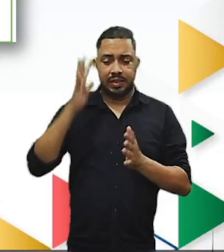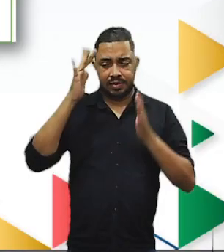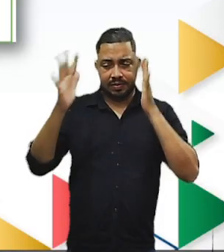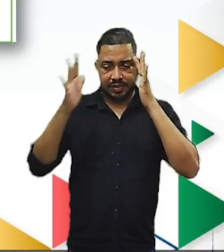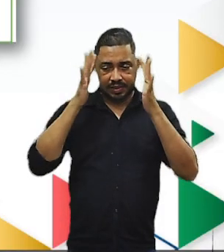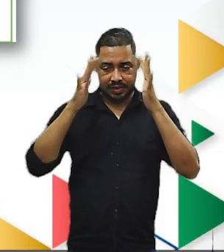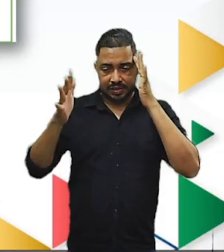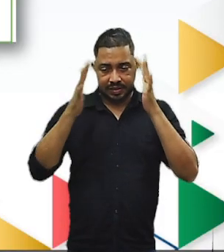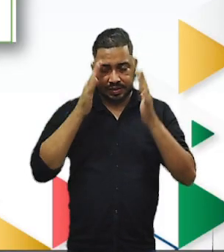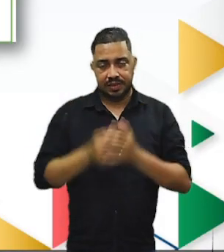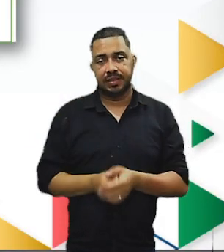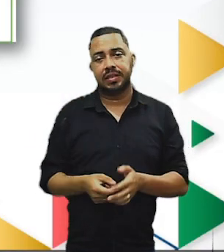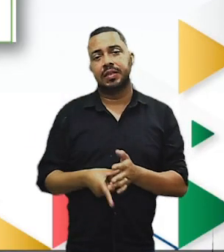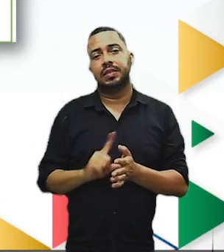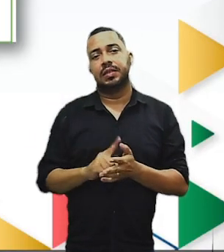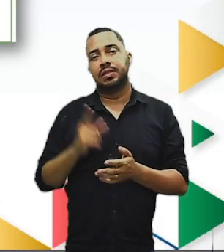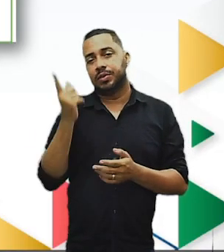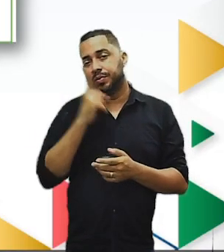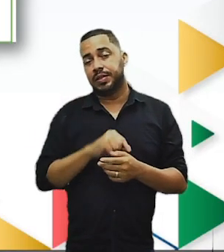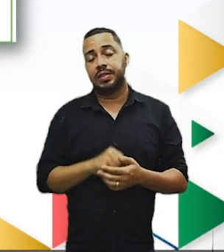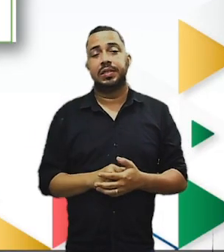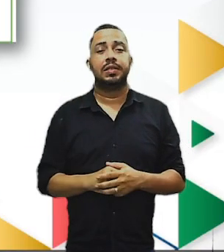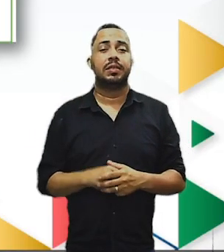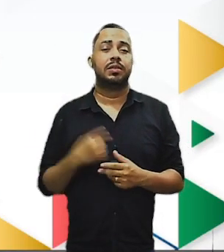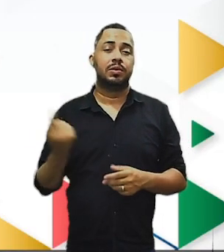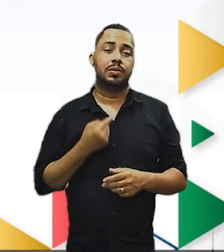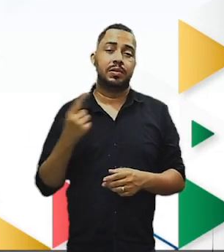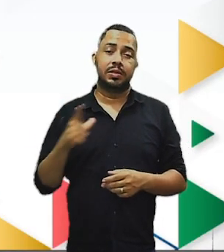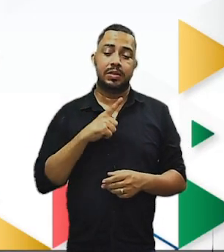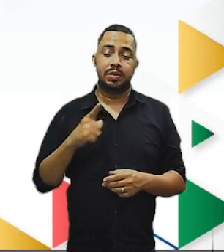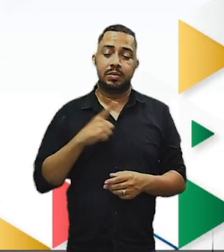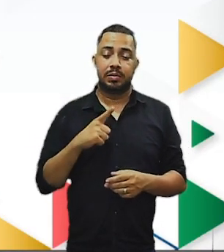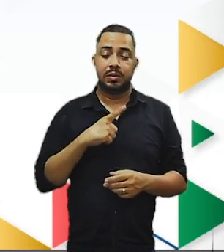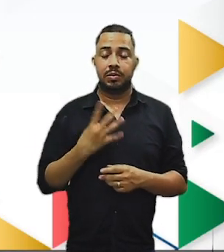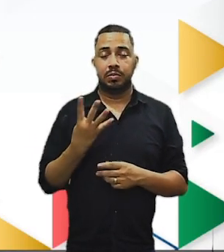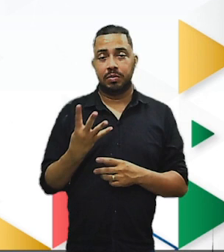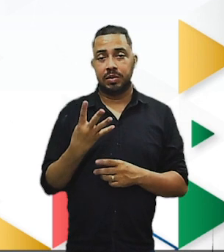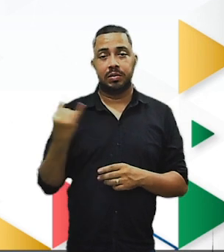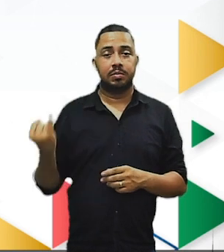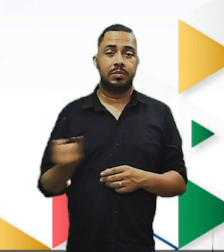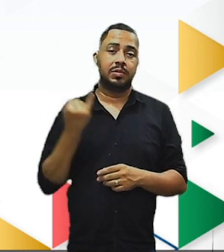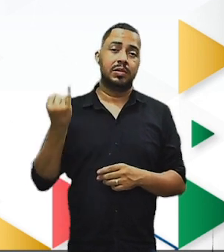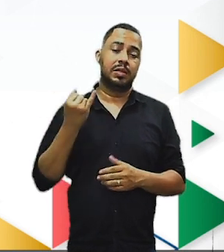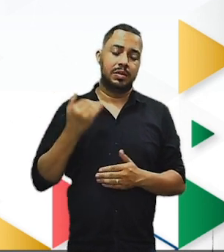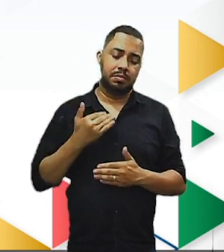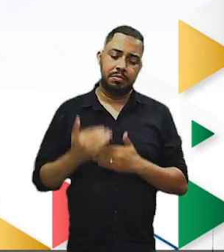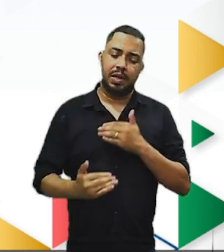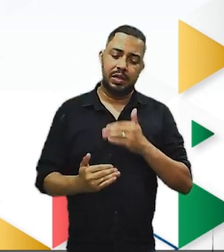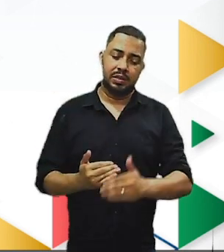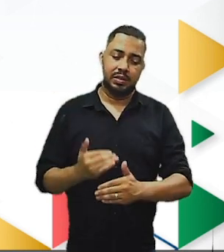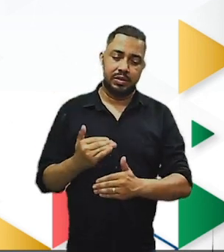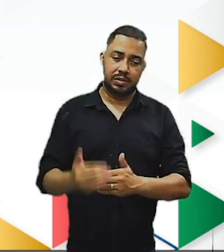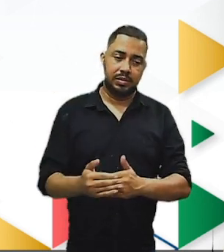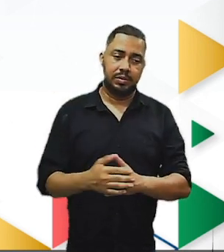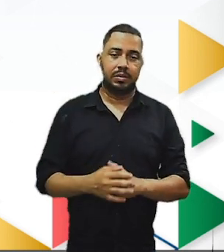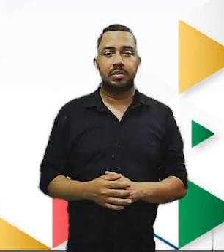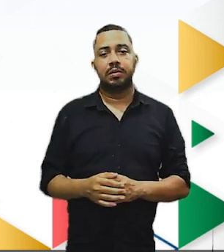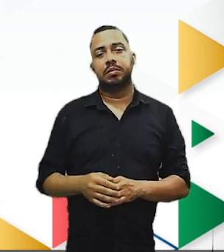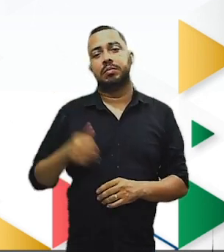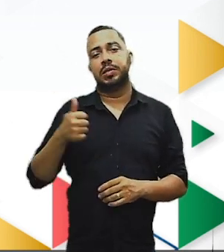comigo. Antes de convencer, certo? Nós temos aqui 4 importantes passos. Vamos ver o primeiro. Primeiro passo,